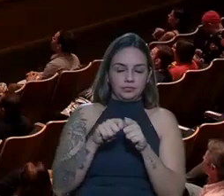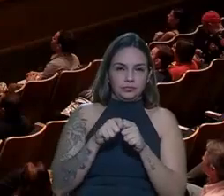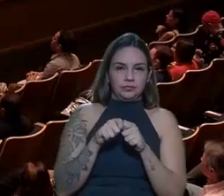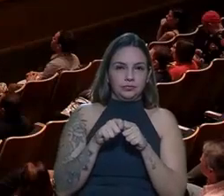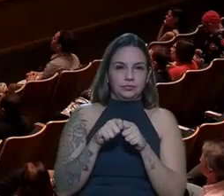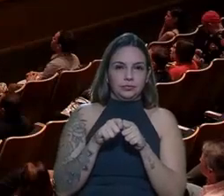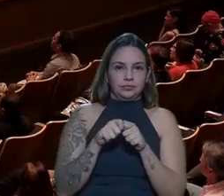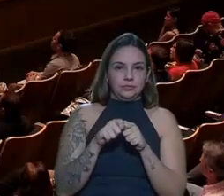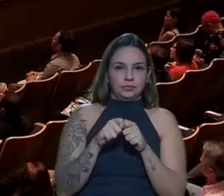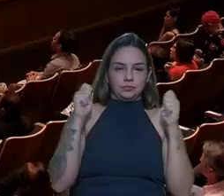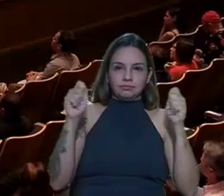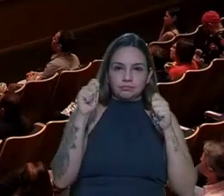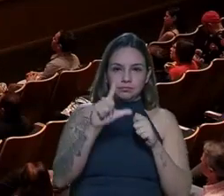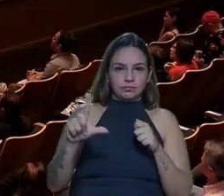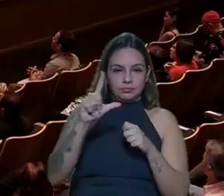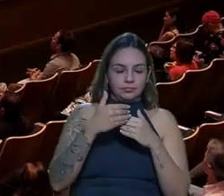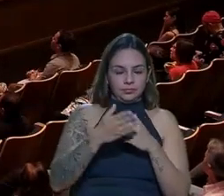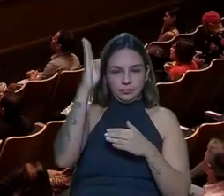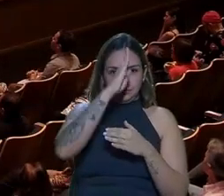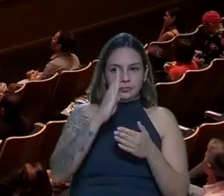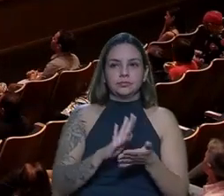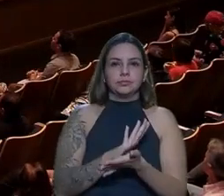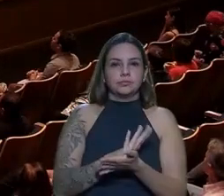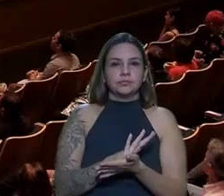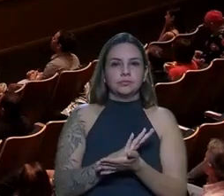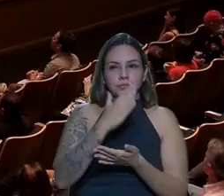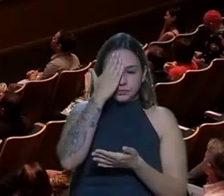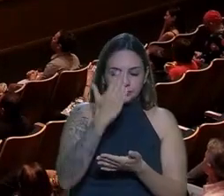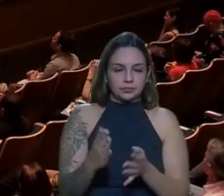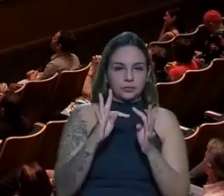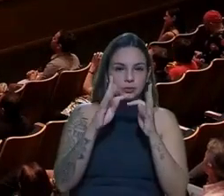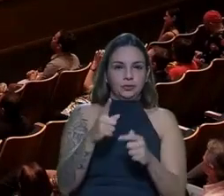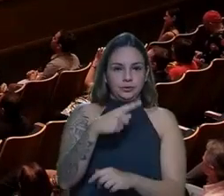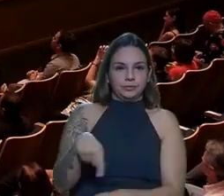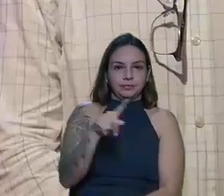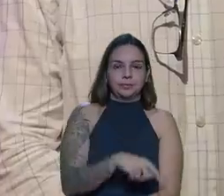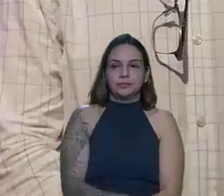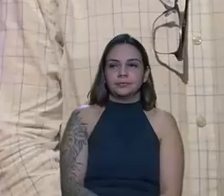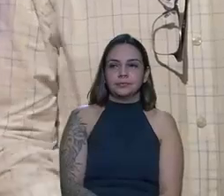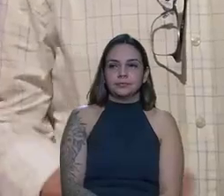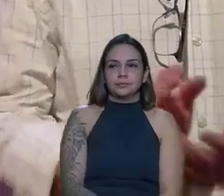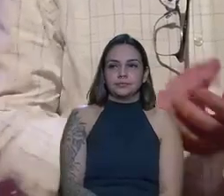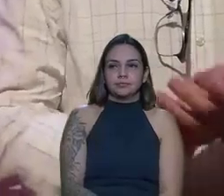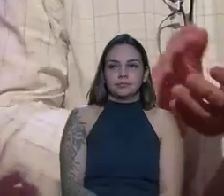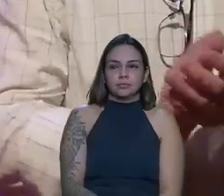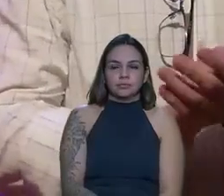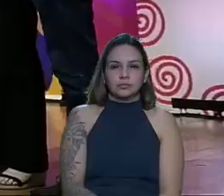realização do Festival Literário Internacional de Araxá. Muito obrigado a todos vocês.